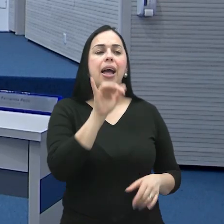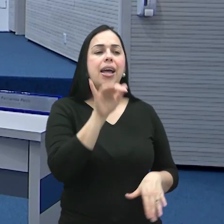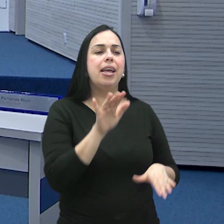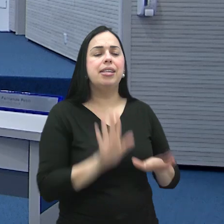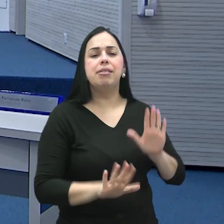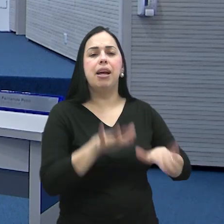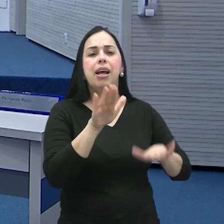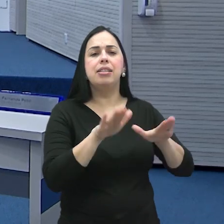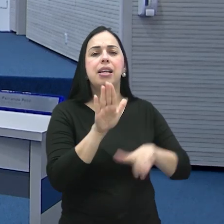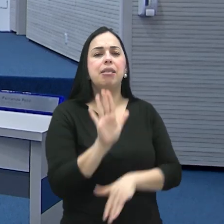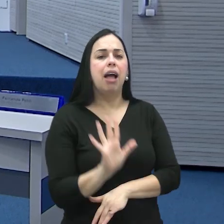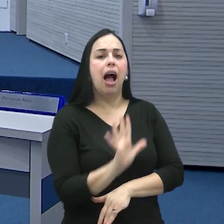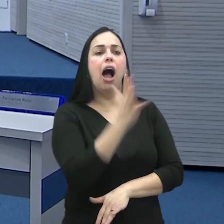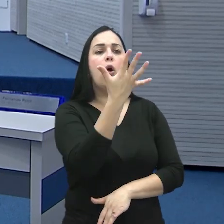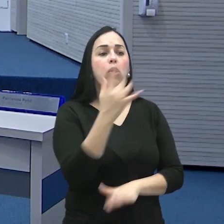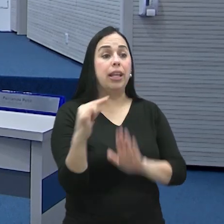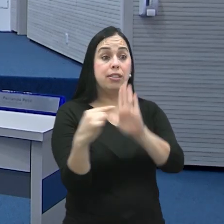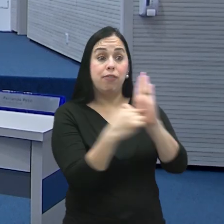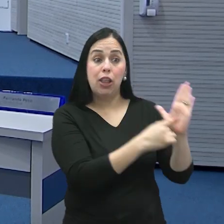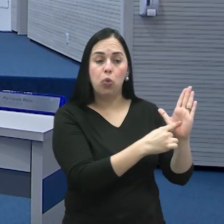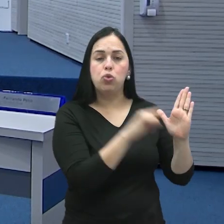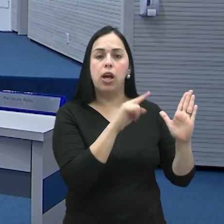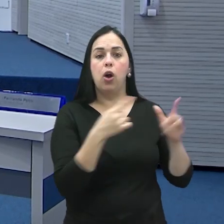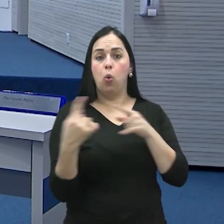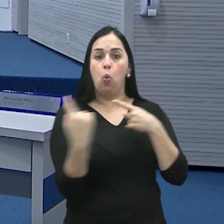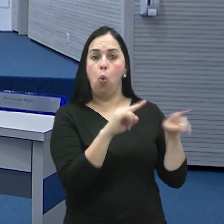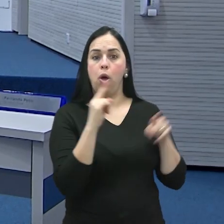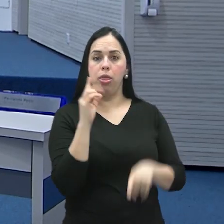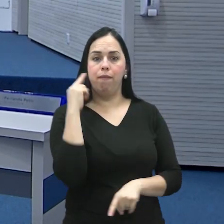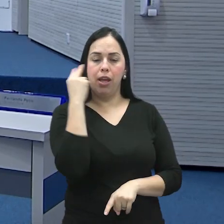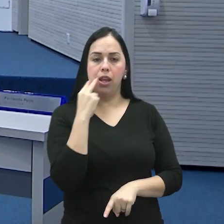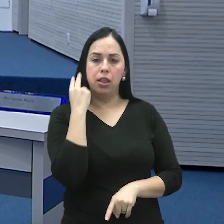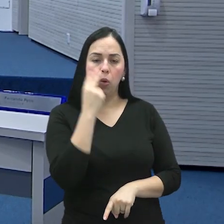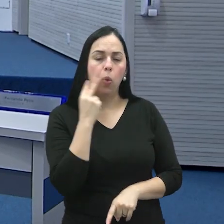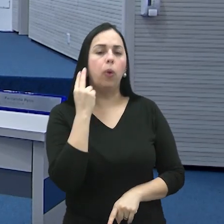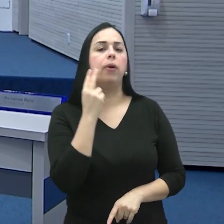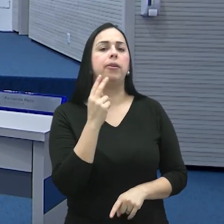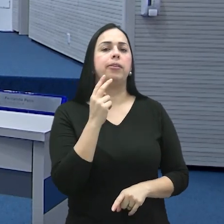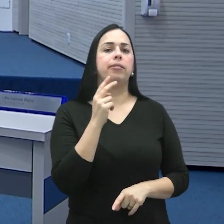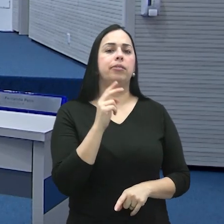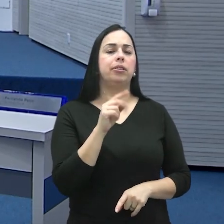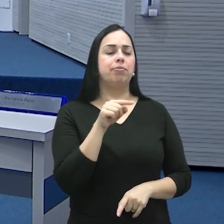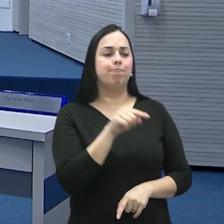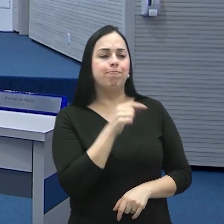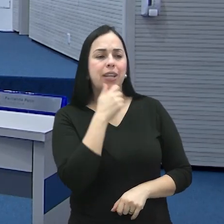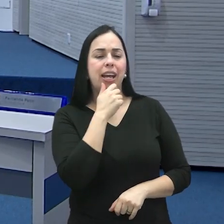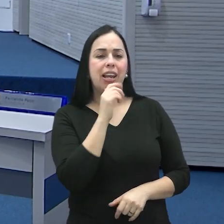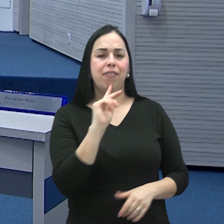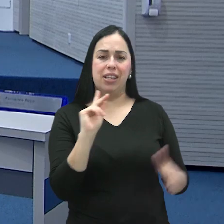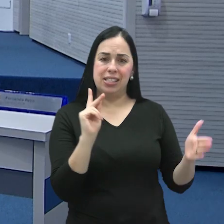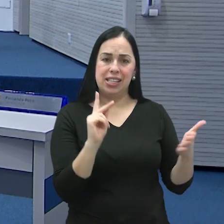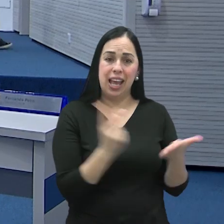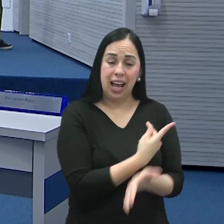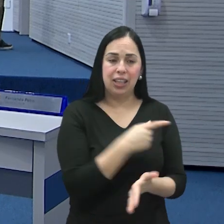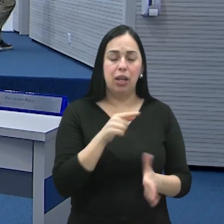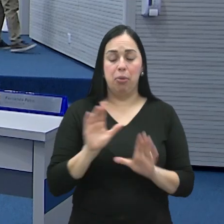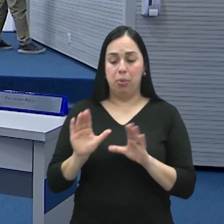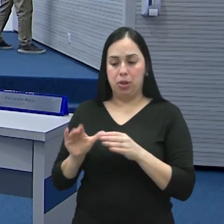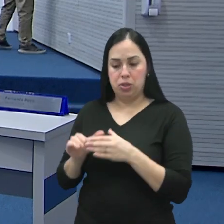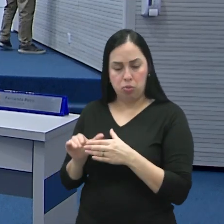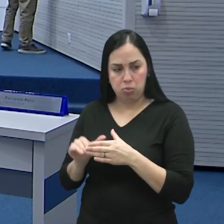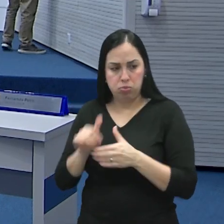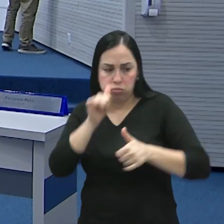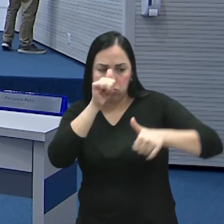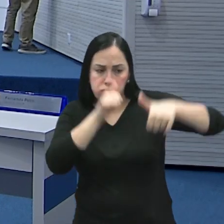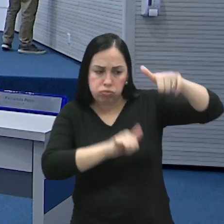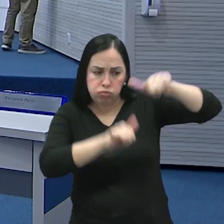alguma denúncia, geralmente contra algum parlamentar, alguma ação que foi feita de forma incorreta. Então, quanto mais